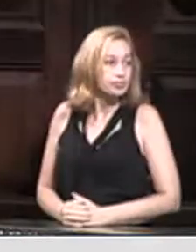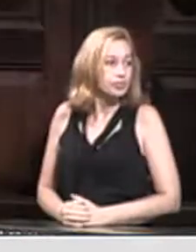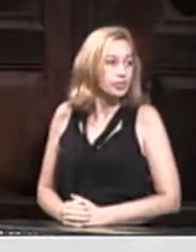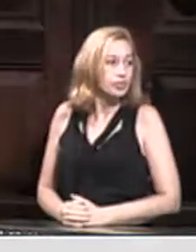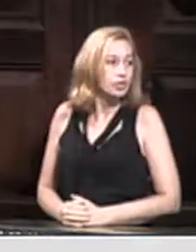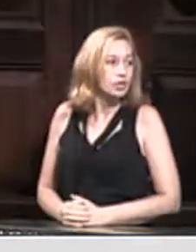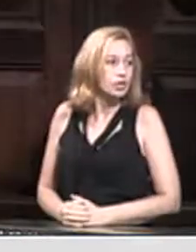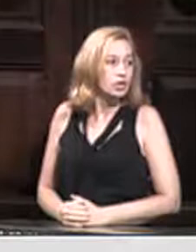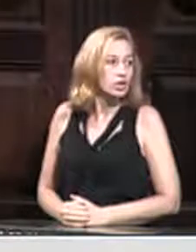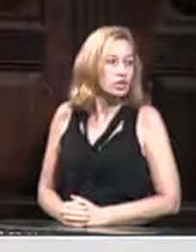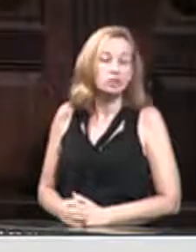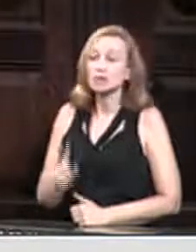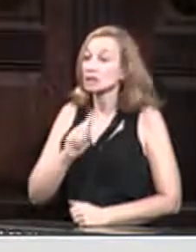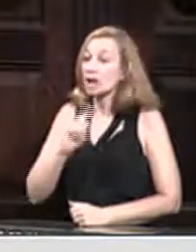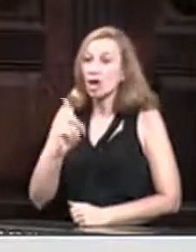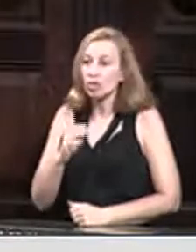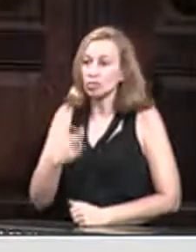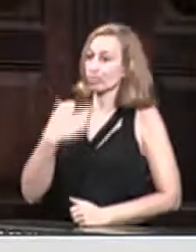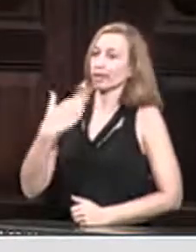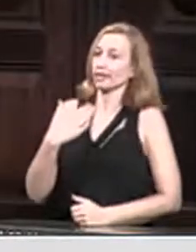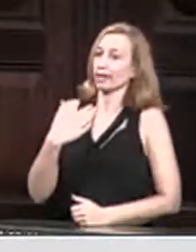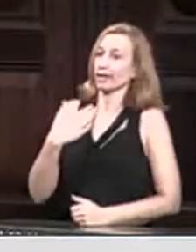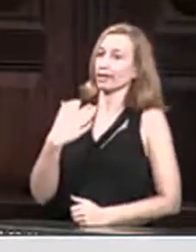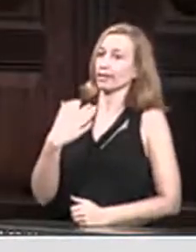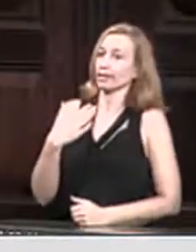não será surpresa